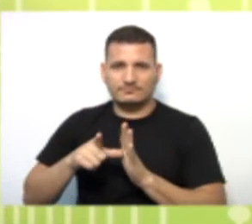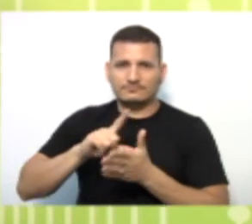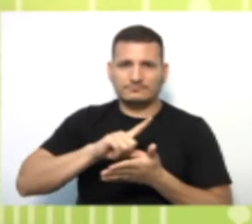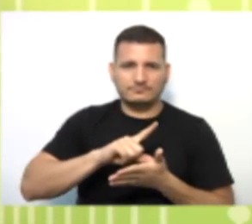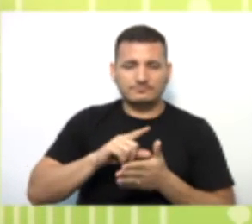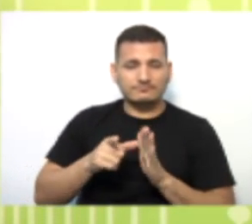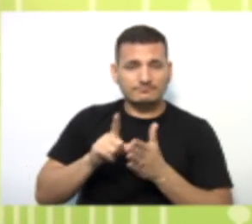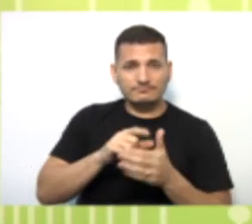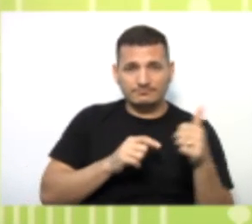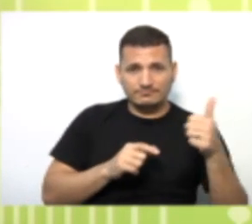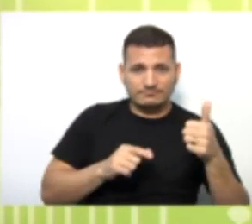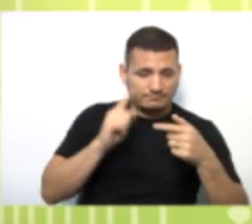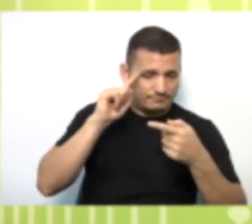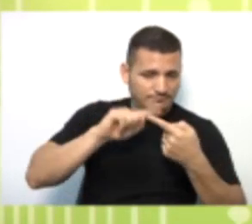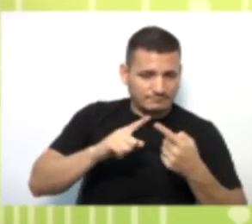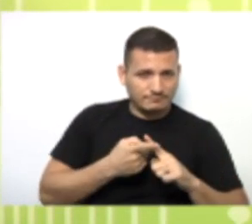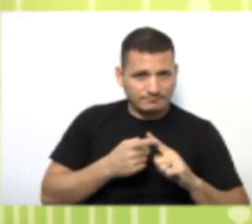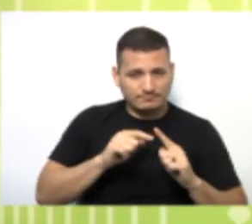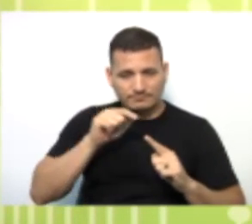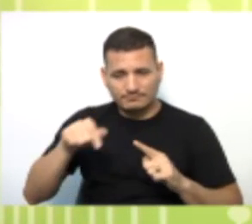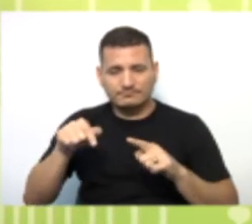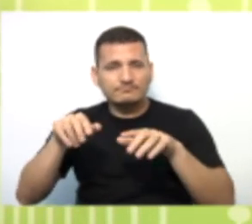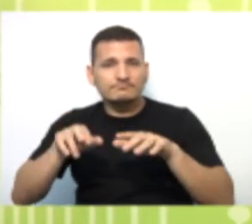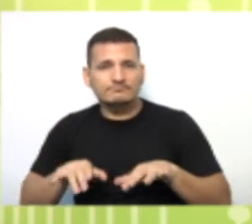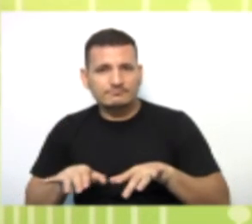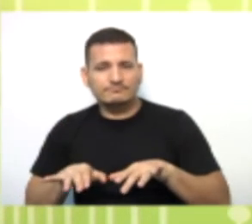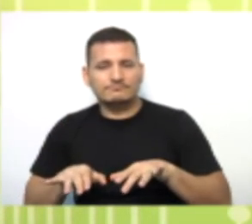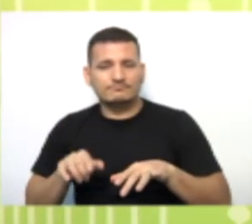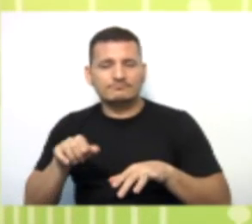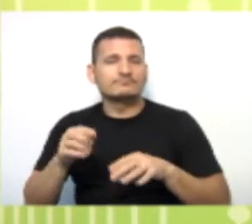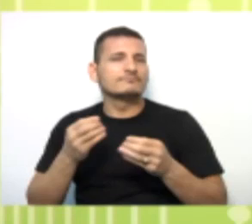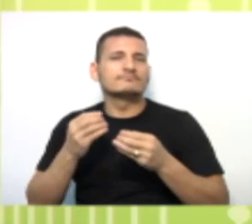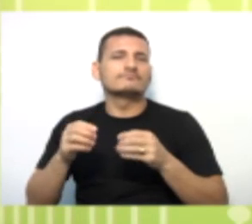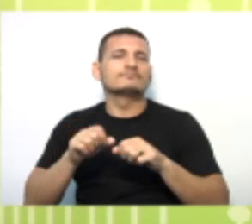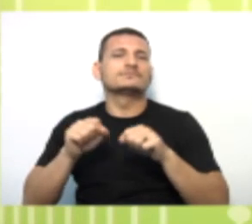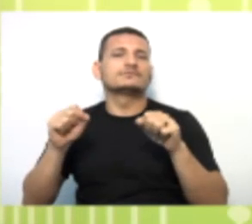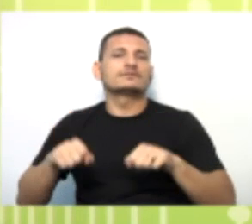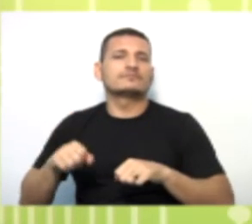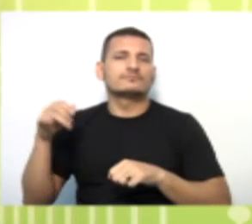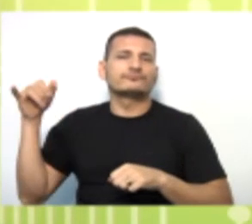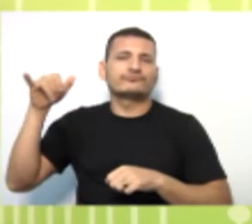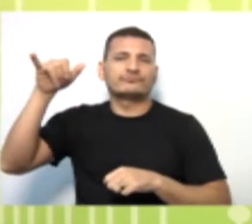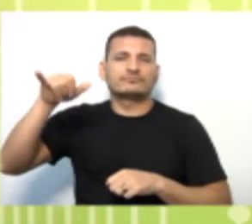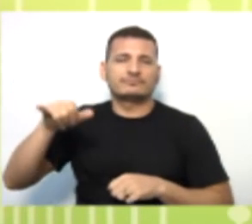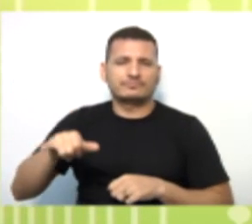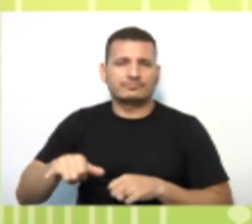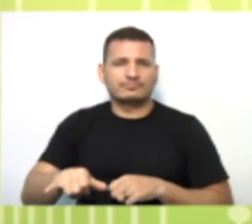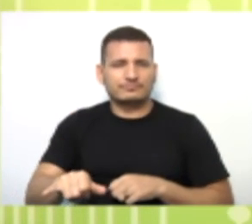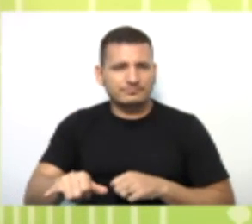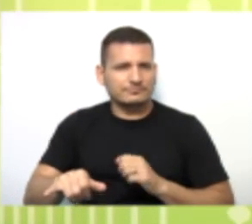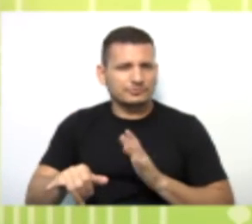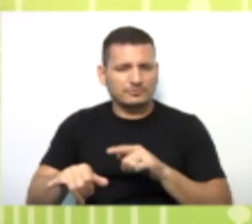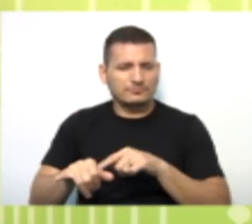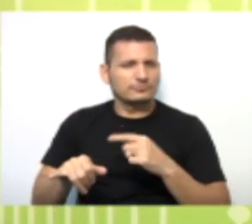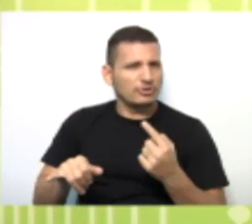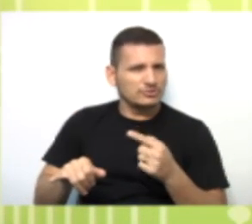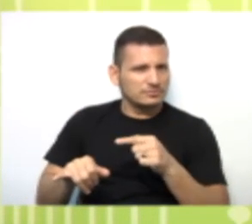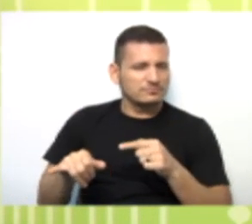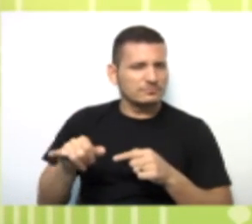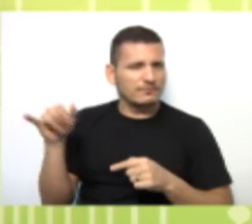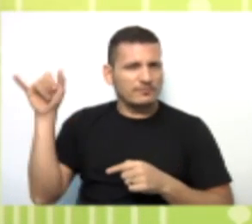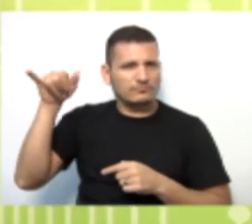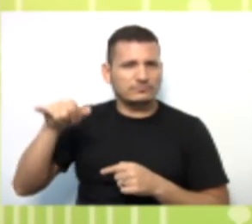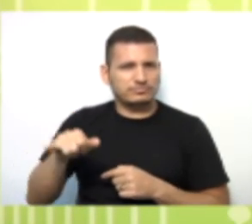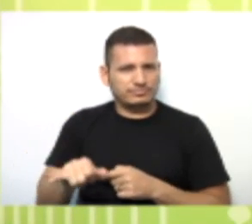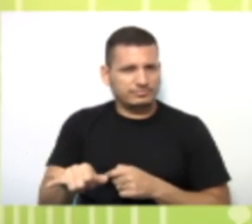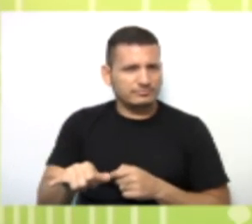para o computador e querer fazer um sistema que vai fazer um avião pousar sozinho. Existe isso, professor? Caramba, de eu fazer um sistema que vai fazer um